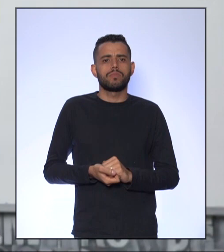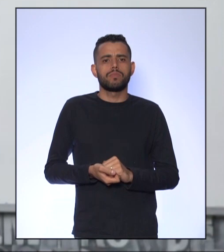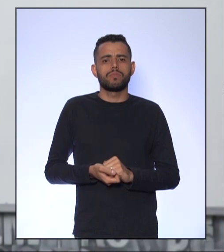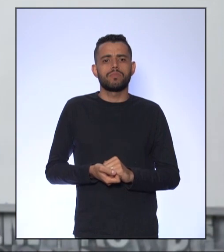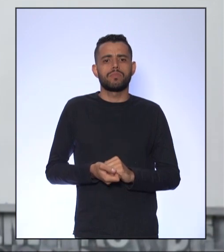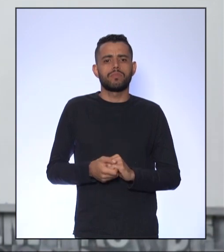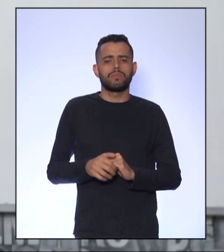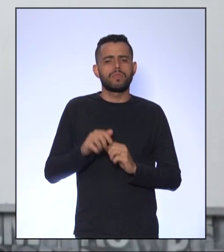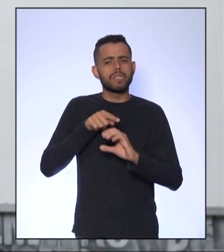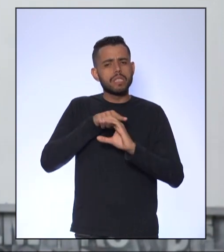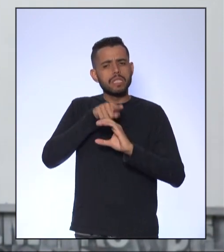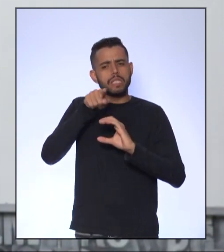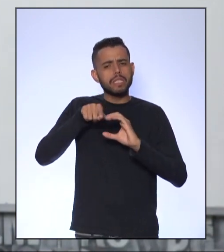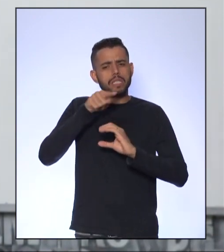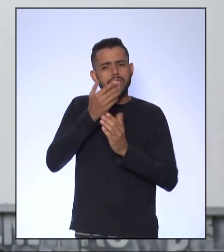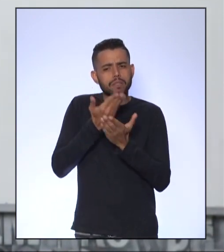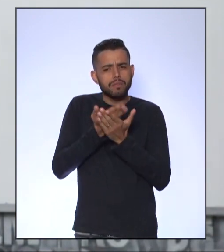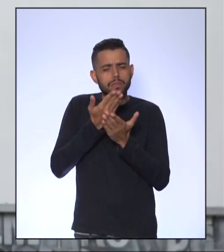cientificismo.